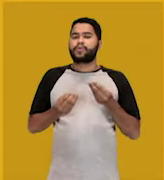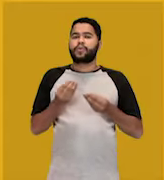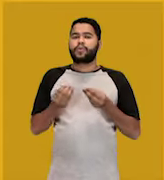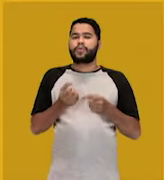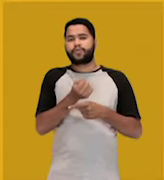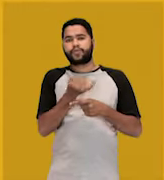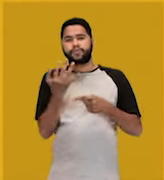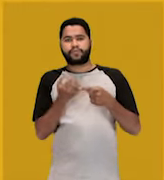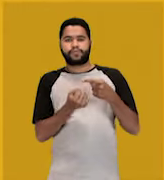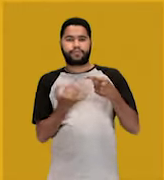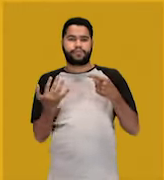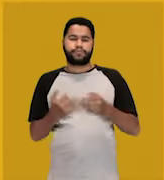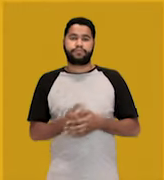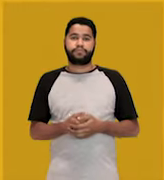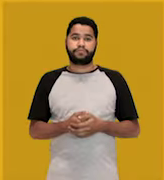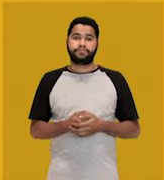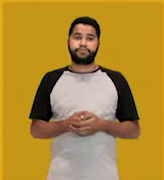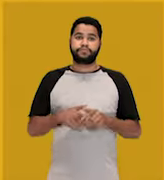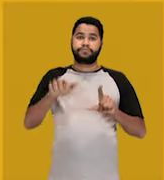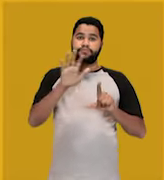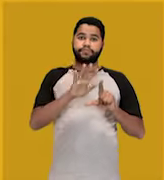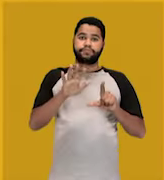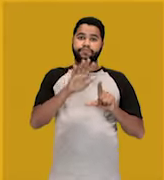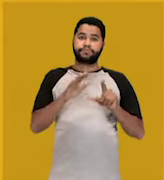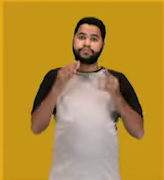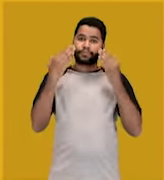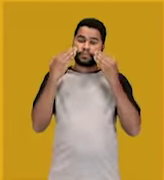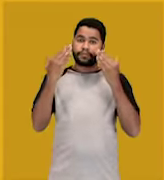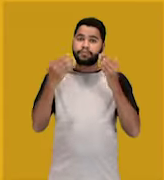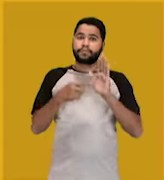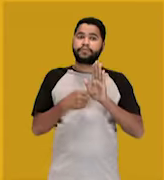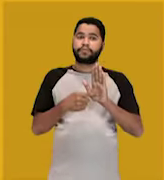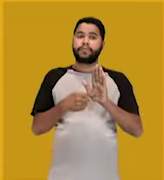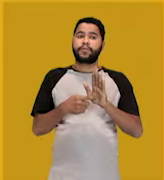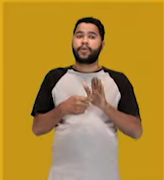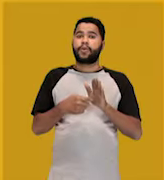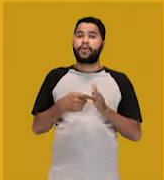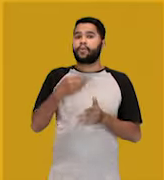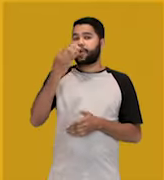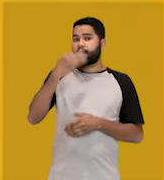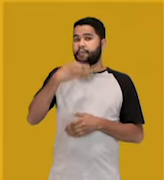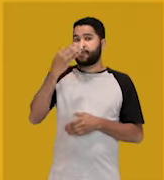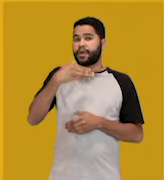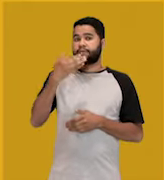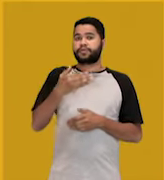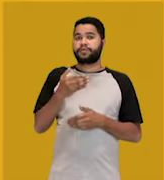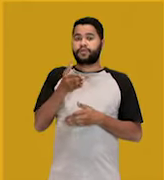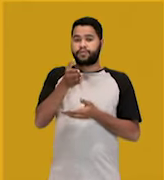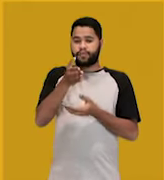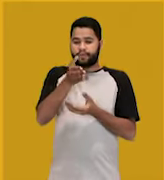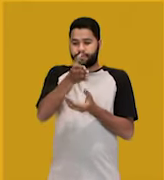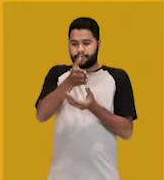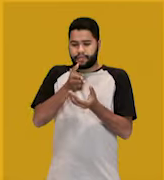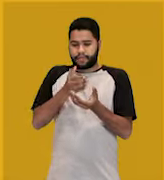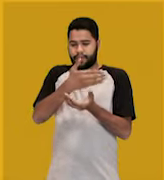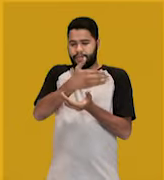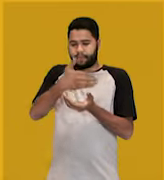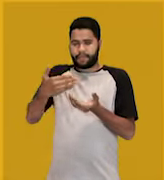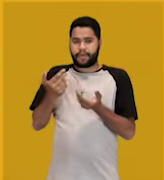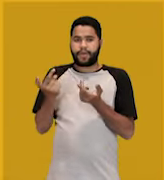frações. A imagem a seguir representa uma maçã que foi dividida em 4 partes